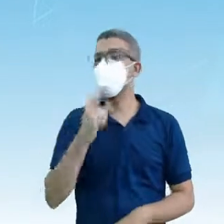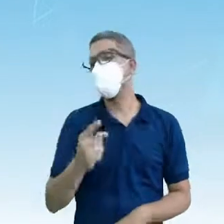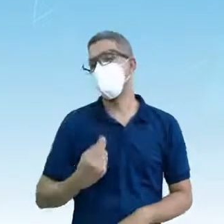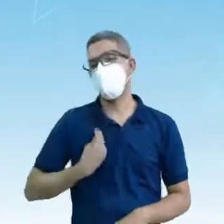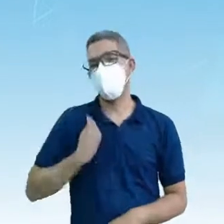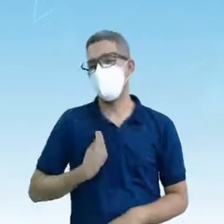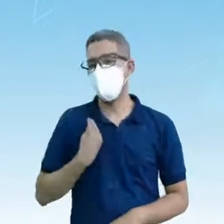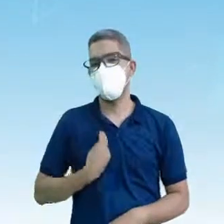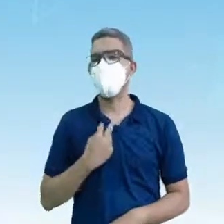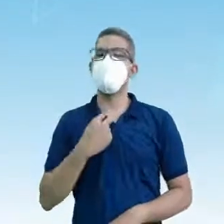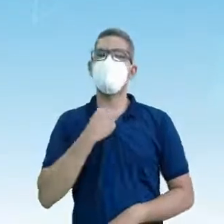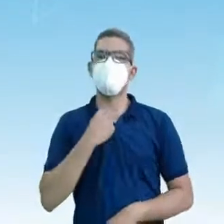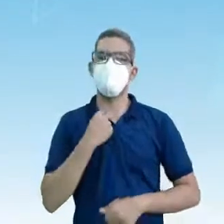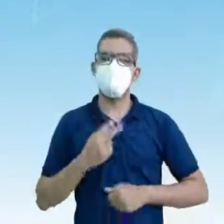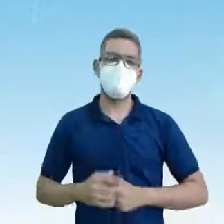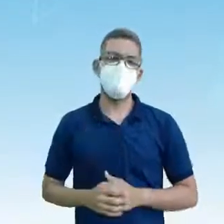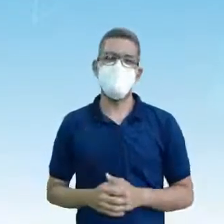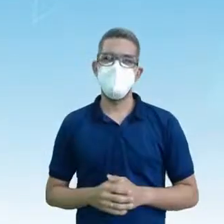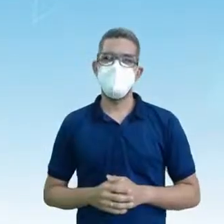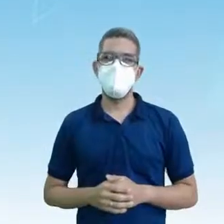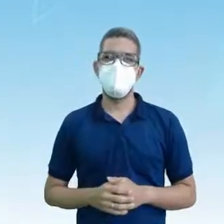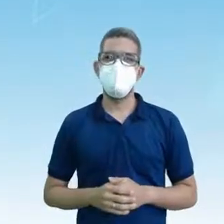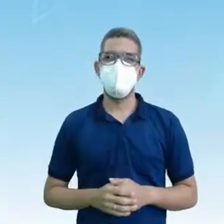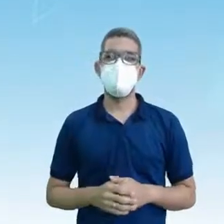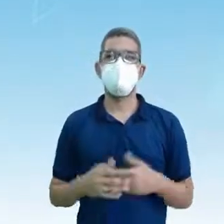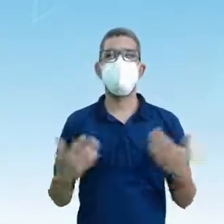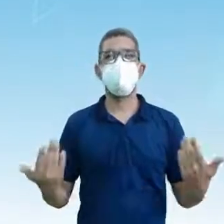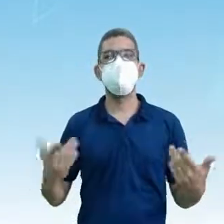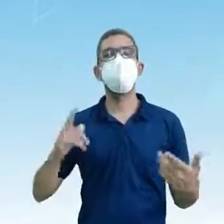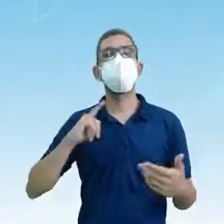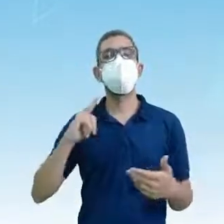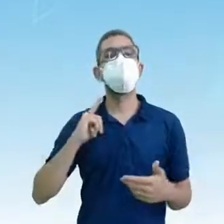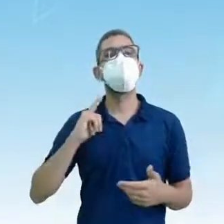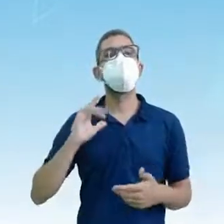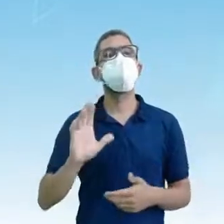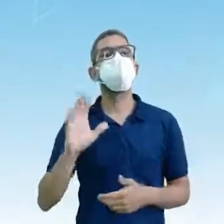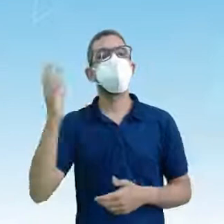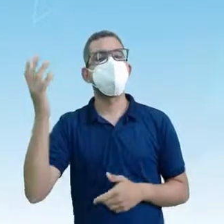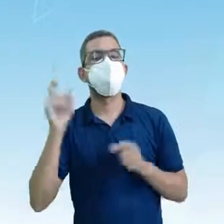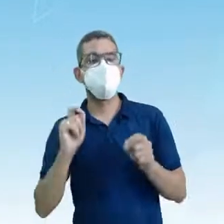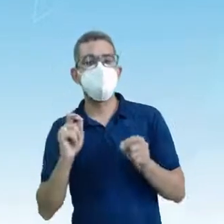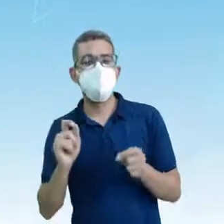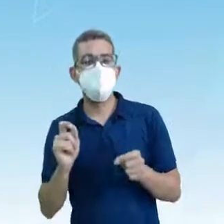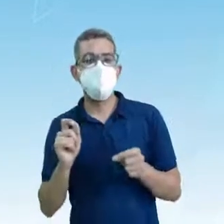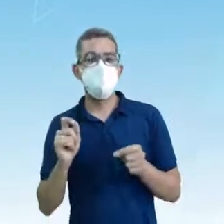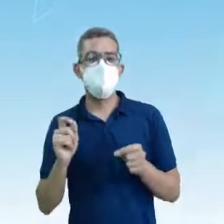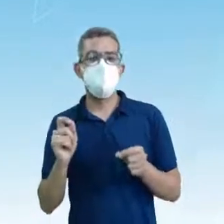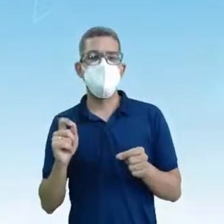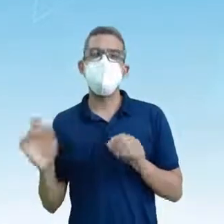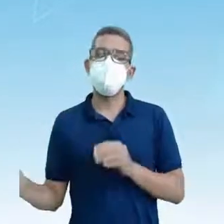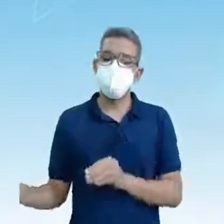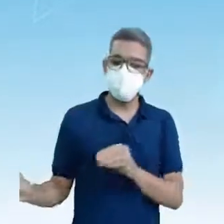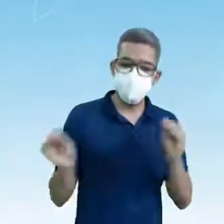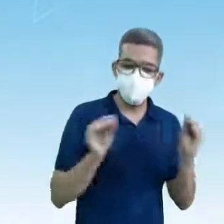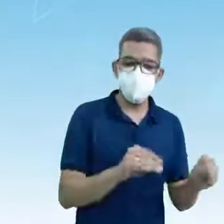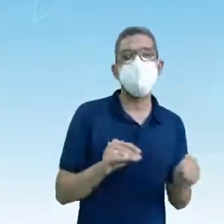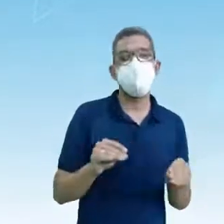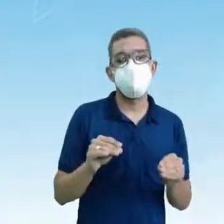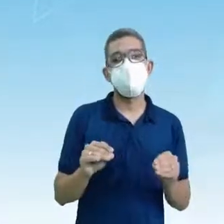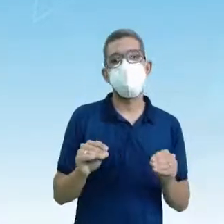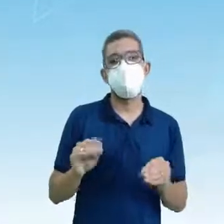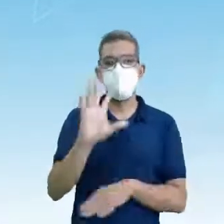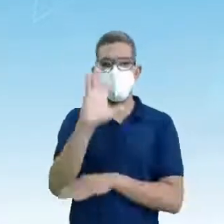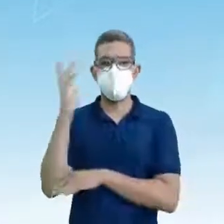vida naquele meio ambiente. Por isso que eles se tornam refugiados, ou seja, migrantes